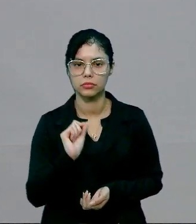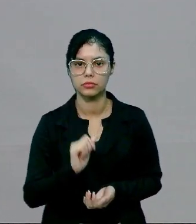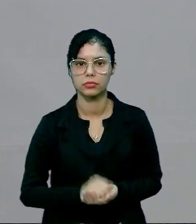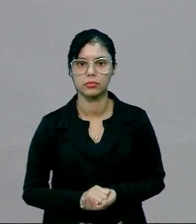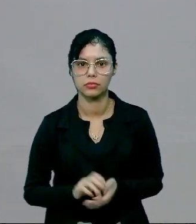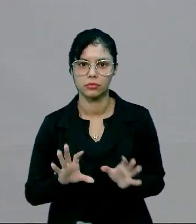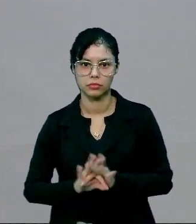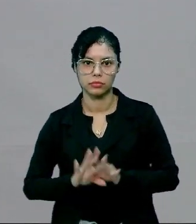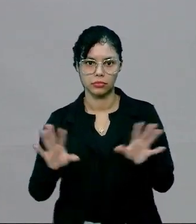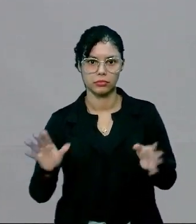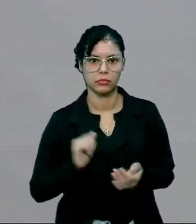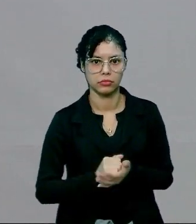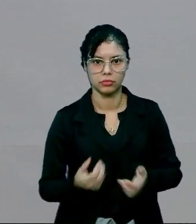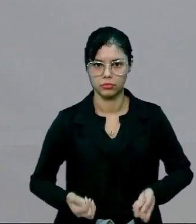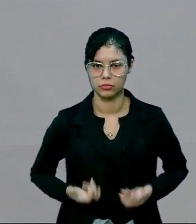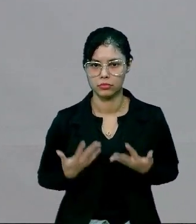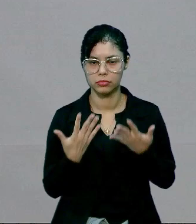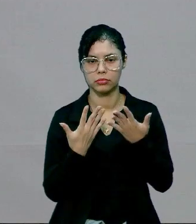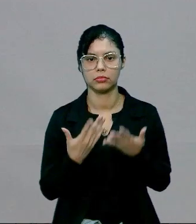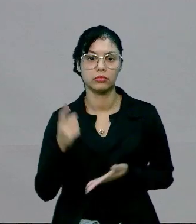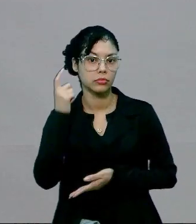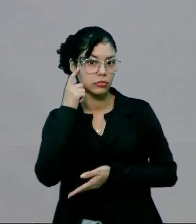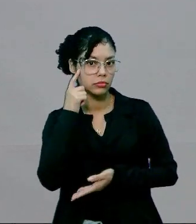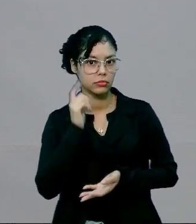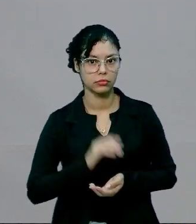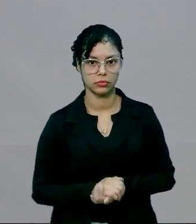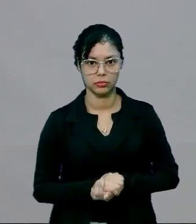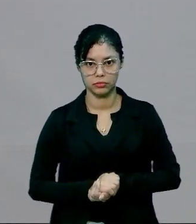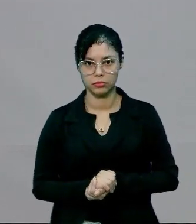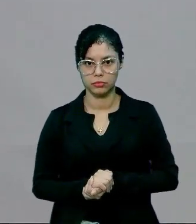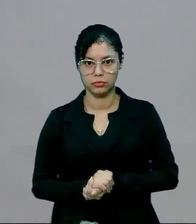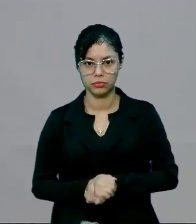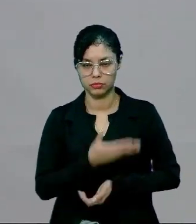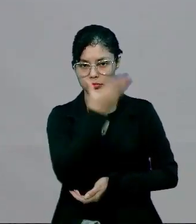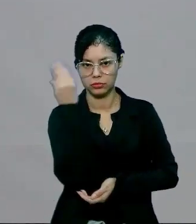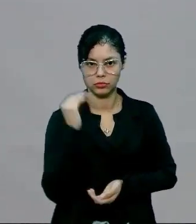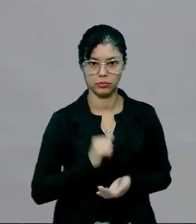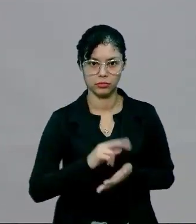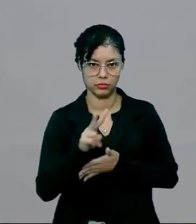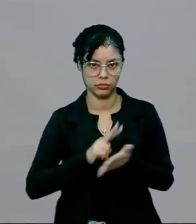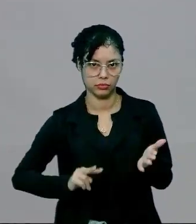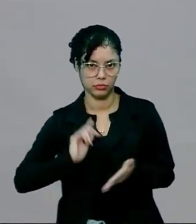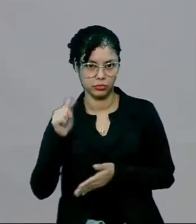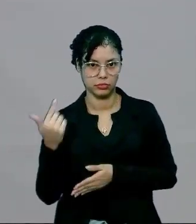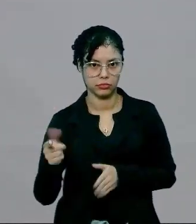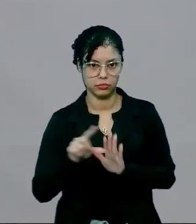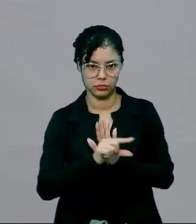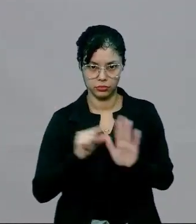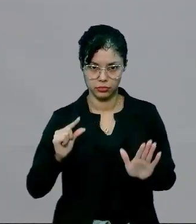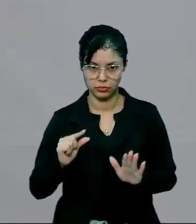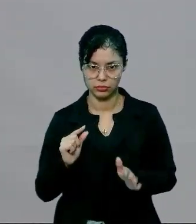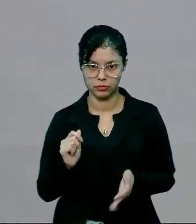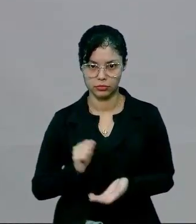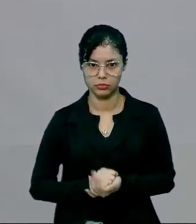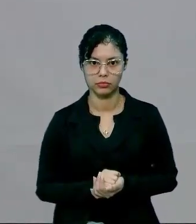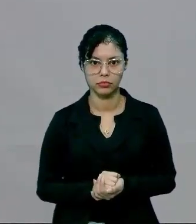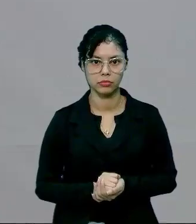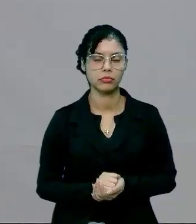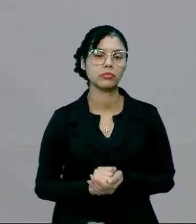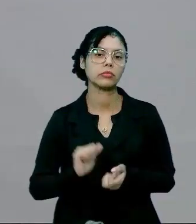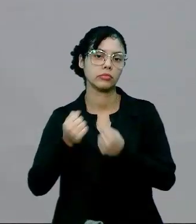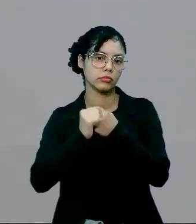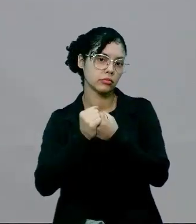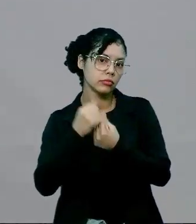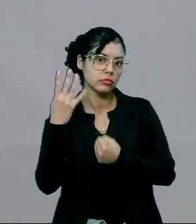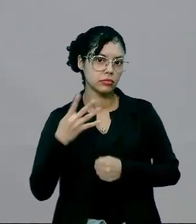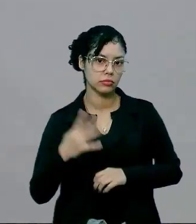é livre a manifestação do pensamento. E aí elas esquecem de ler o resto do inciso, né?